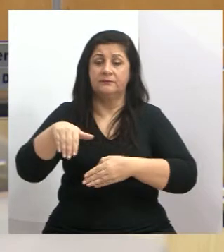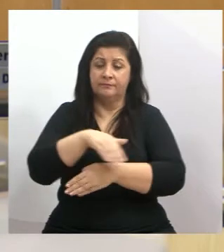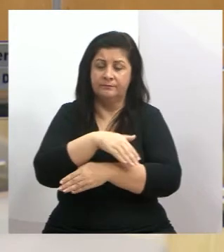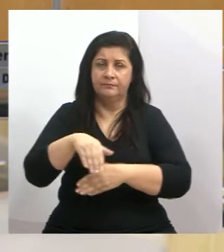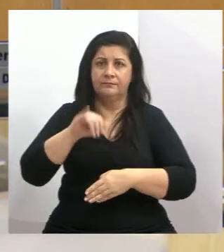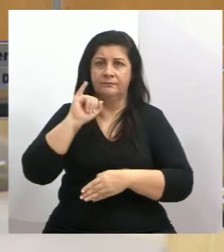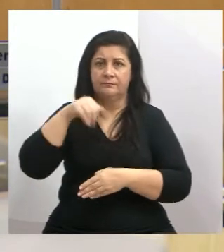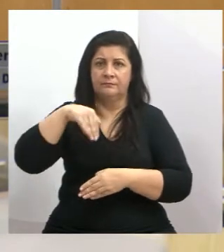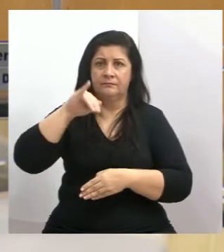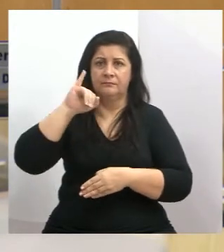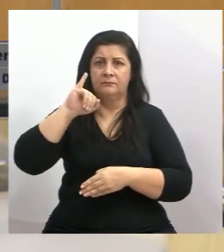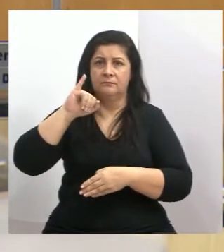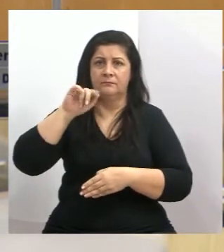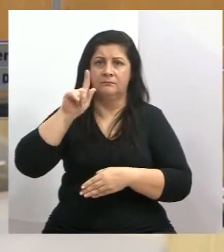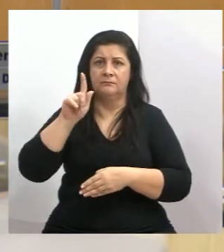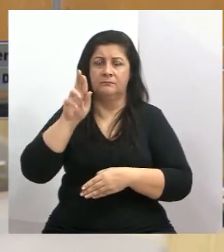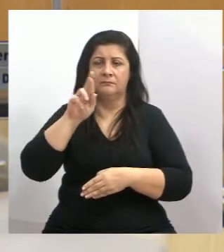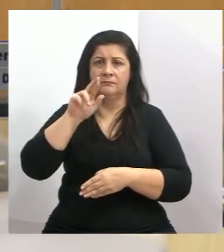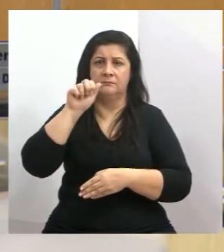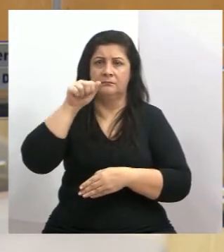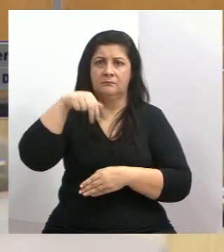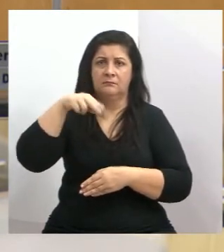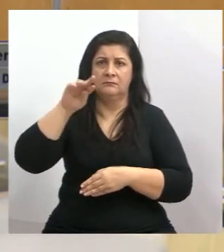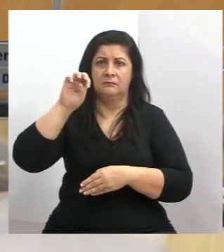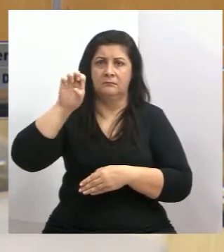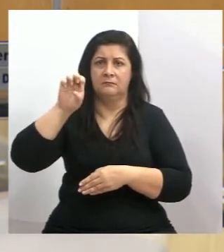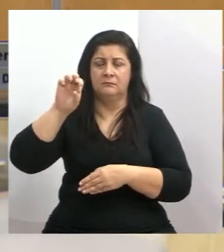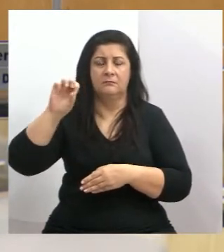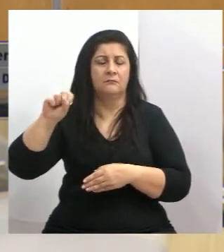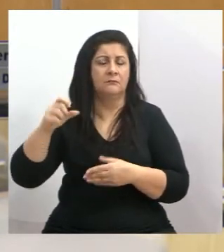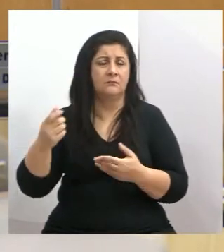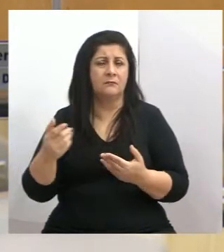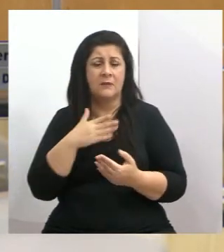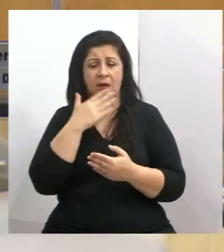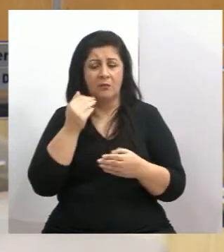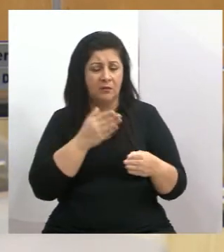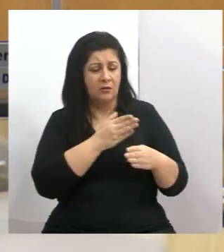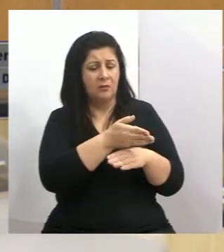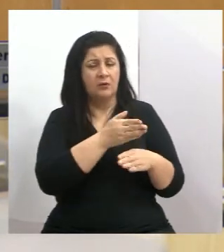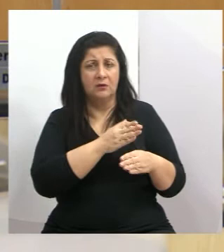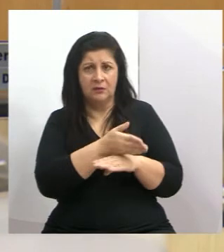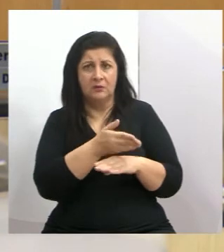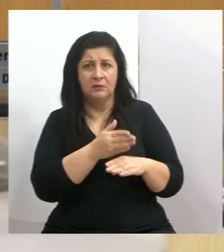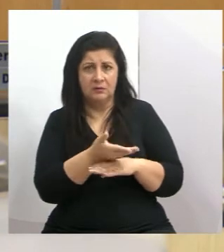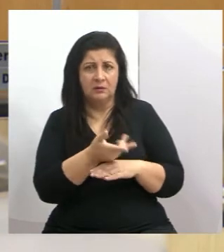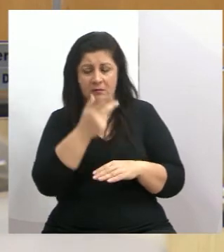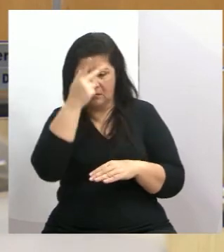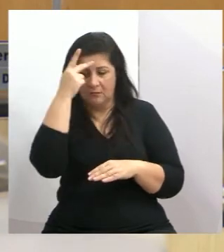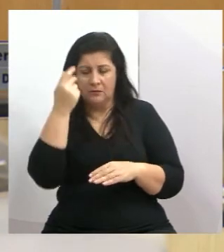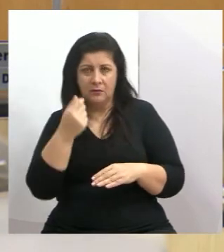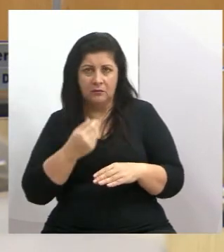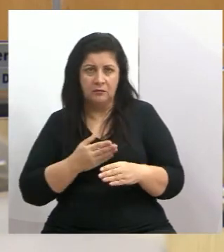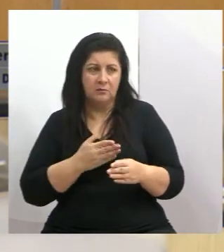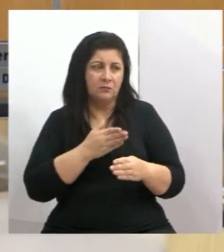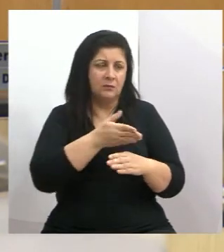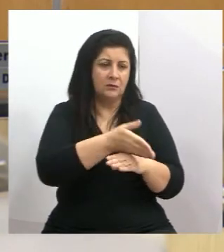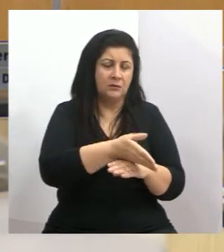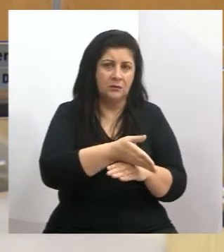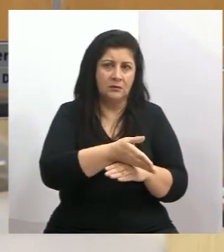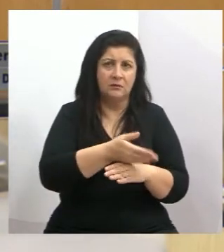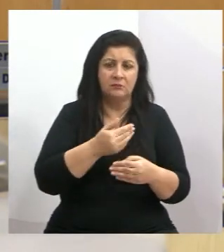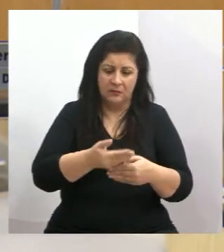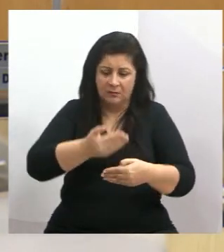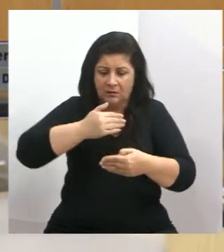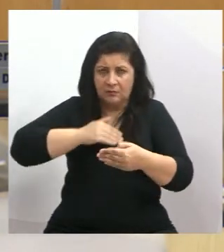que é a principal Avenida do Parque Meia Lua e seria mais acessível para a maioria dos moradores que utilizaram esse equipamento